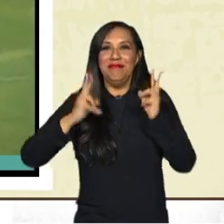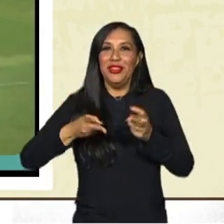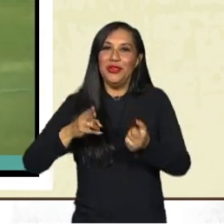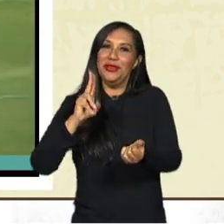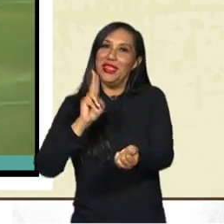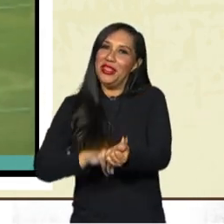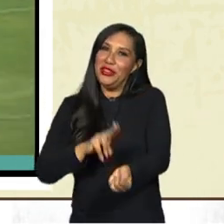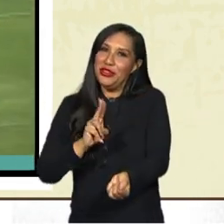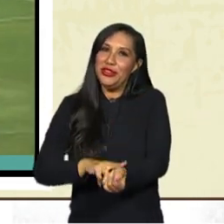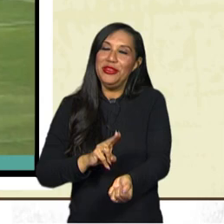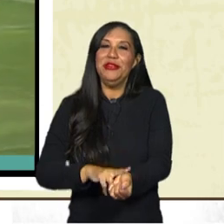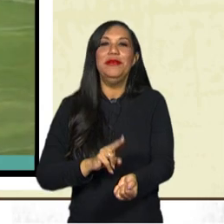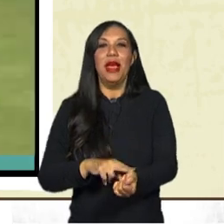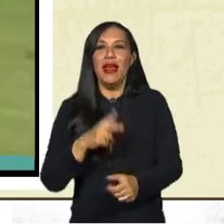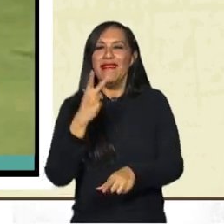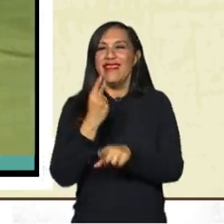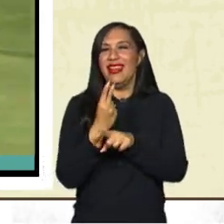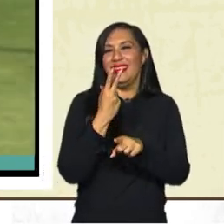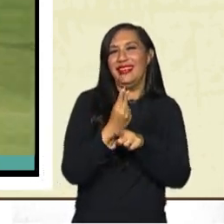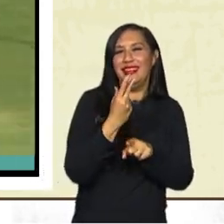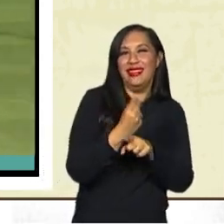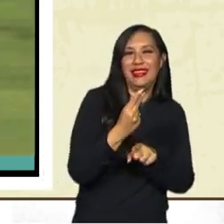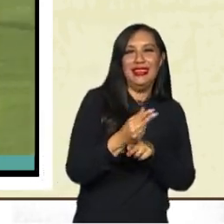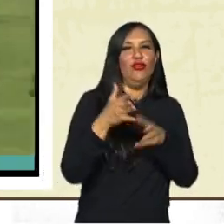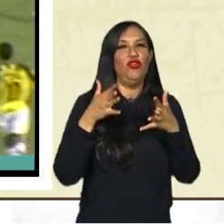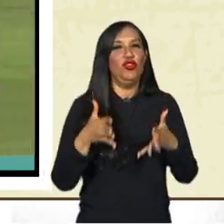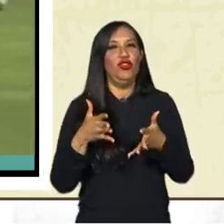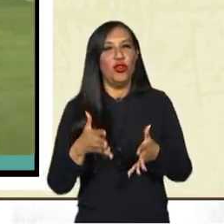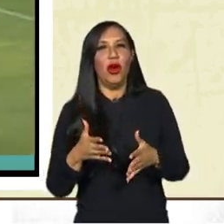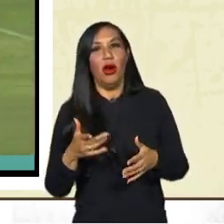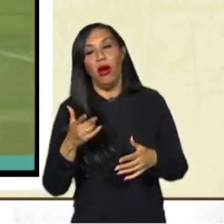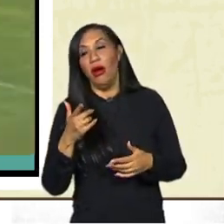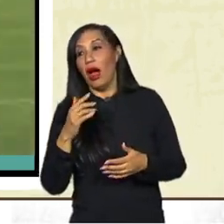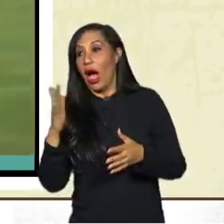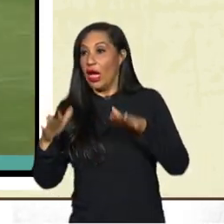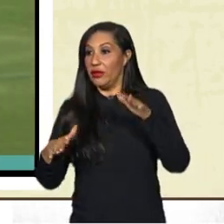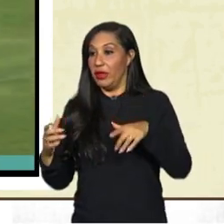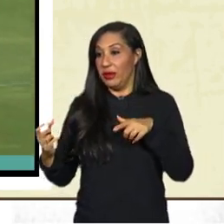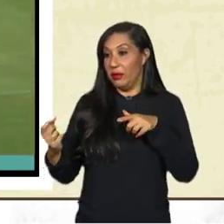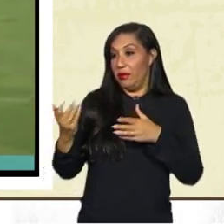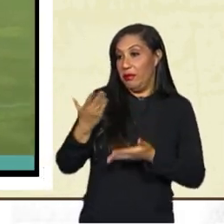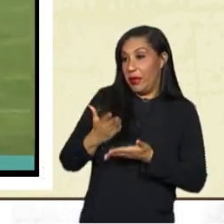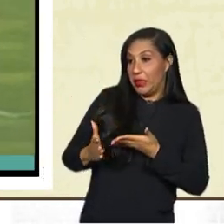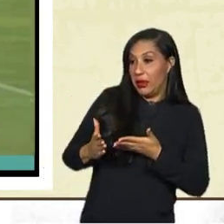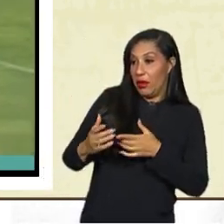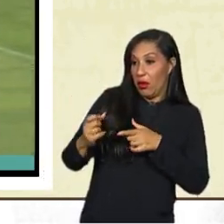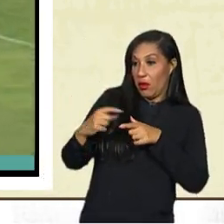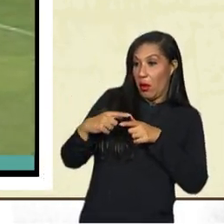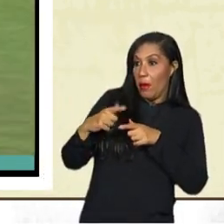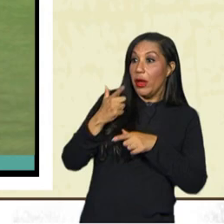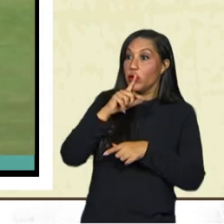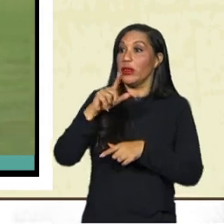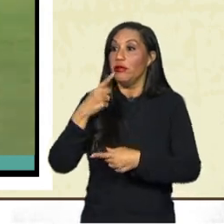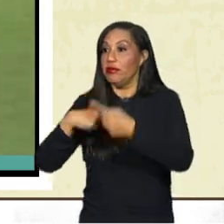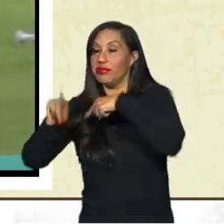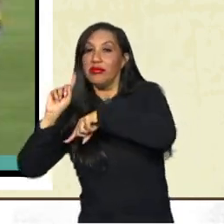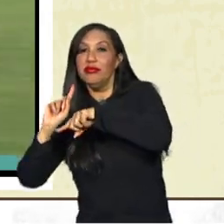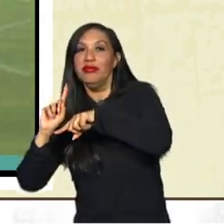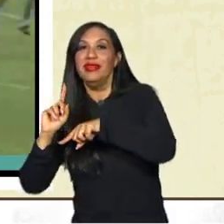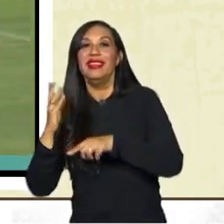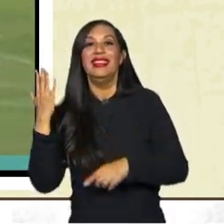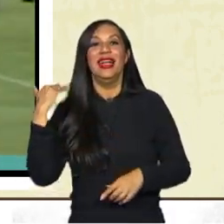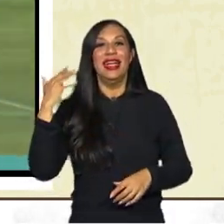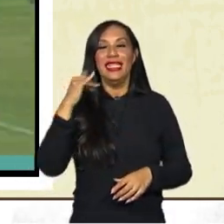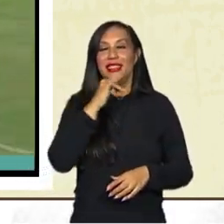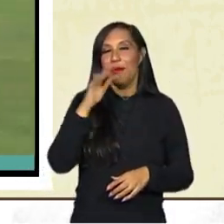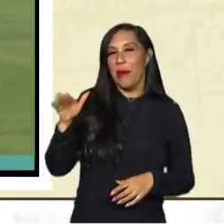ritmo e ganhamos vários jogos assim, mesmo tomando gol, a gente ia pra cima, não tinha o que ficar lá atrás, agora antigamente